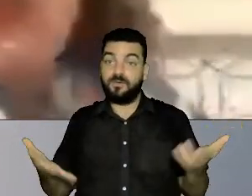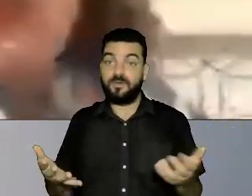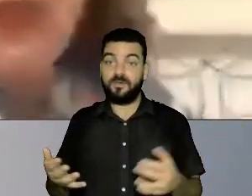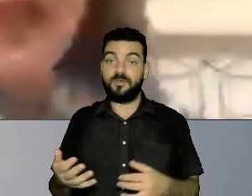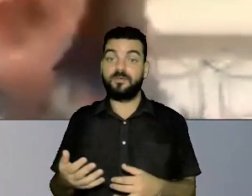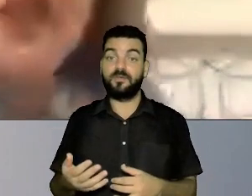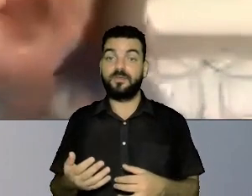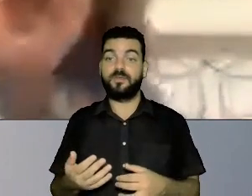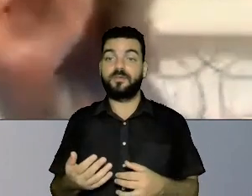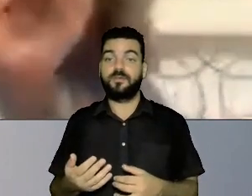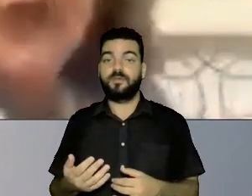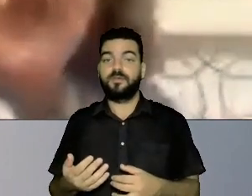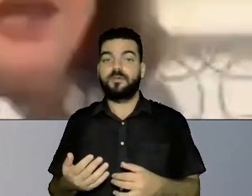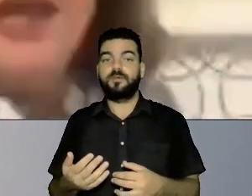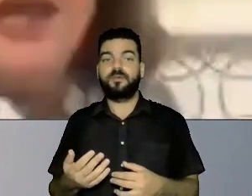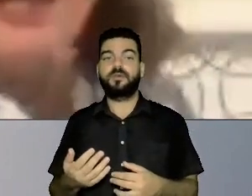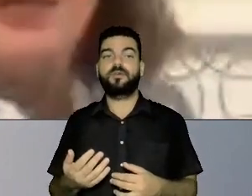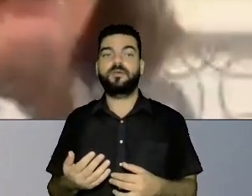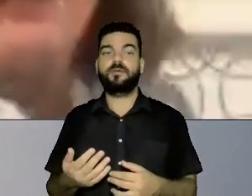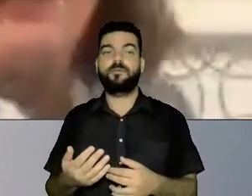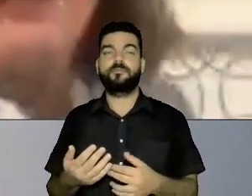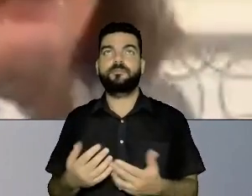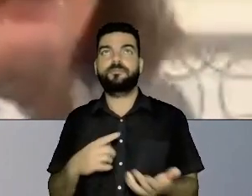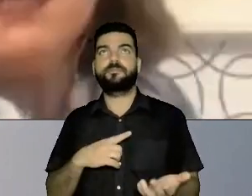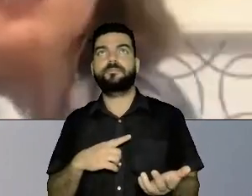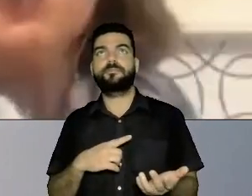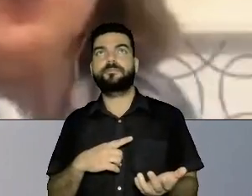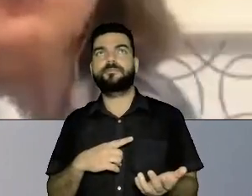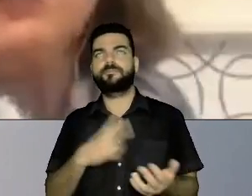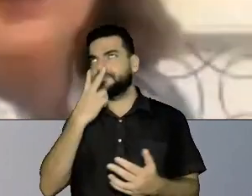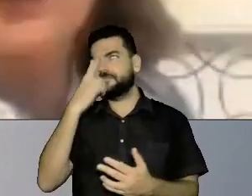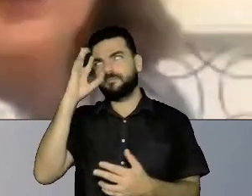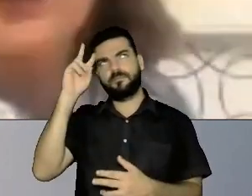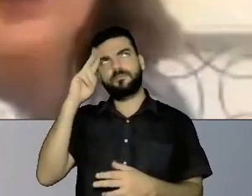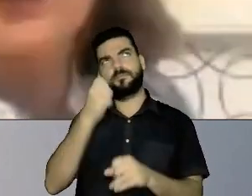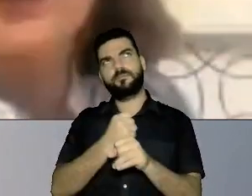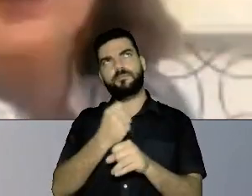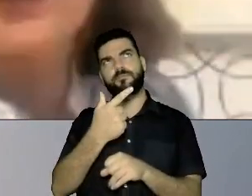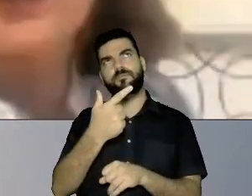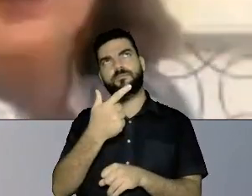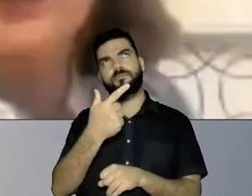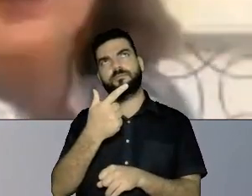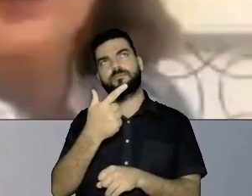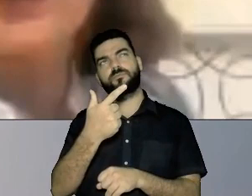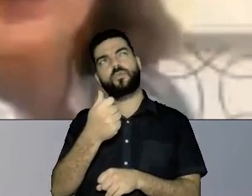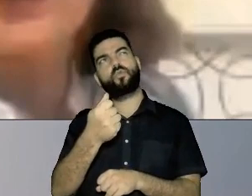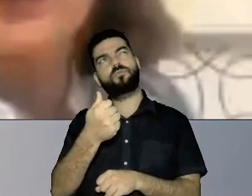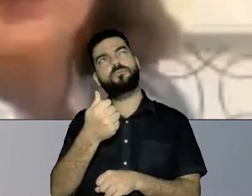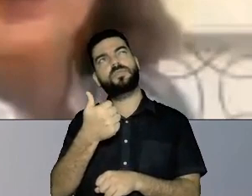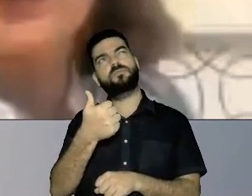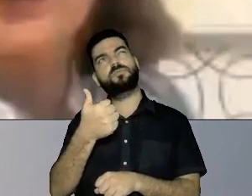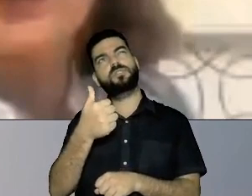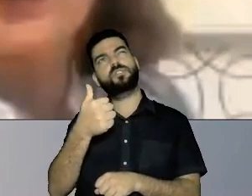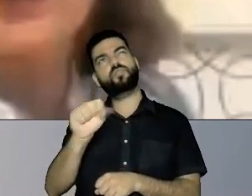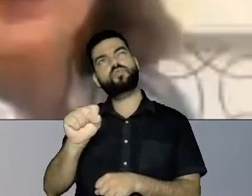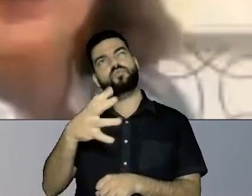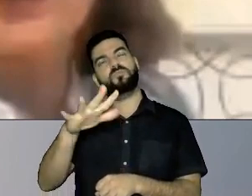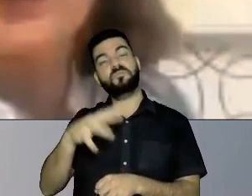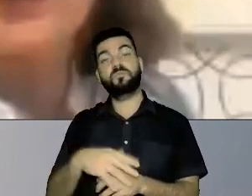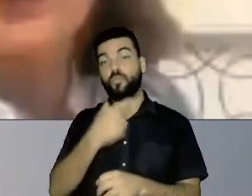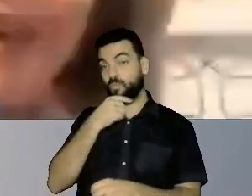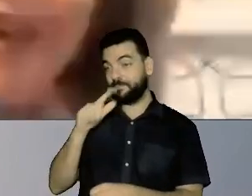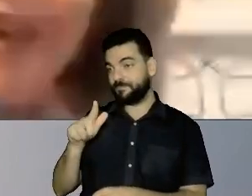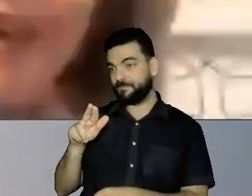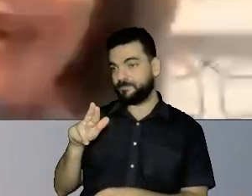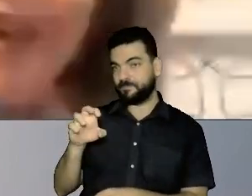o que dizer, né? A gente tem, em 2018, e todos os anos, o Guerrilha Girl, que é um